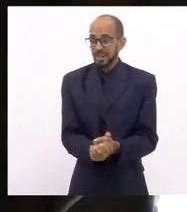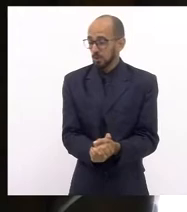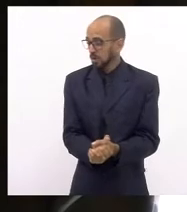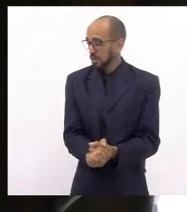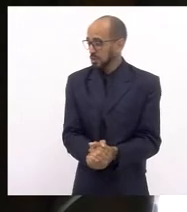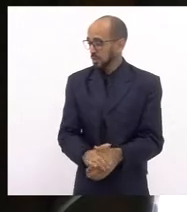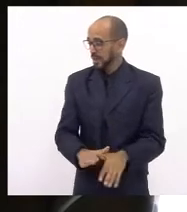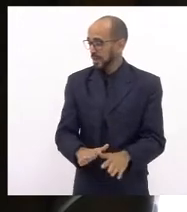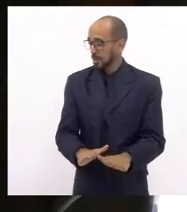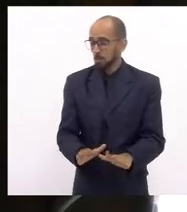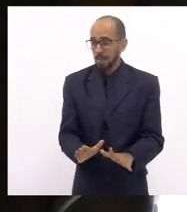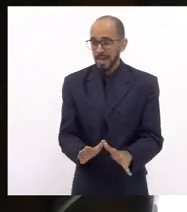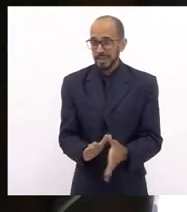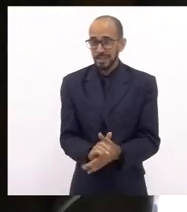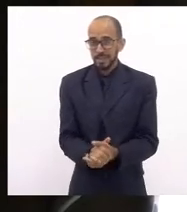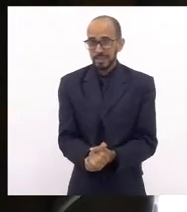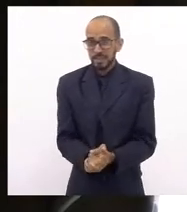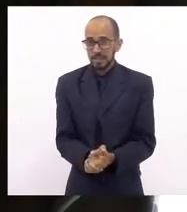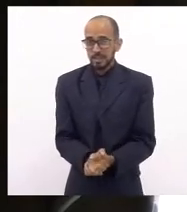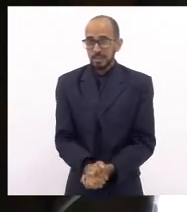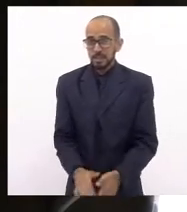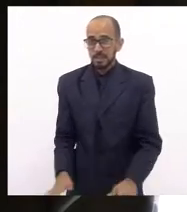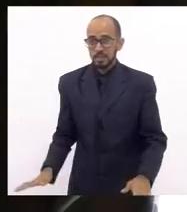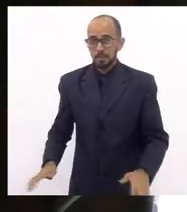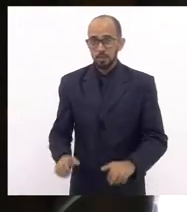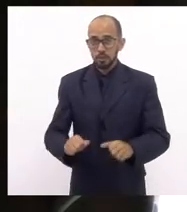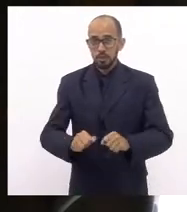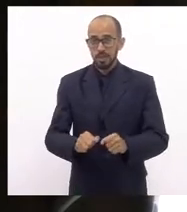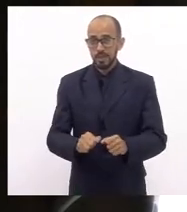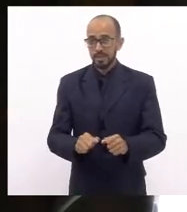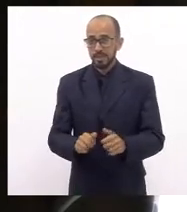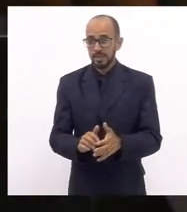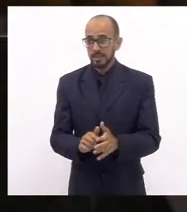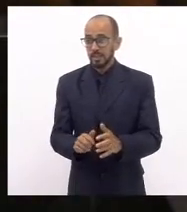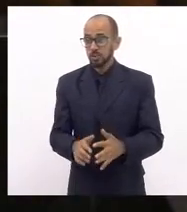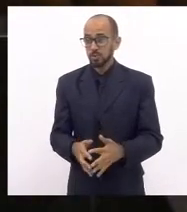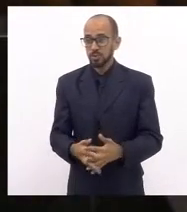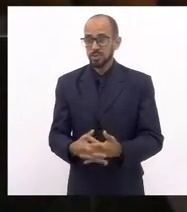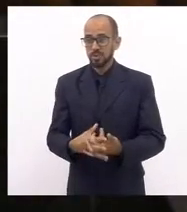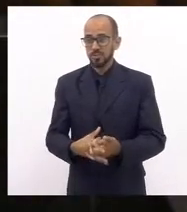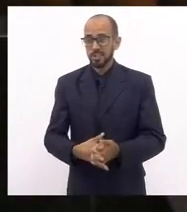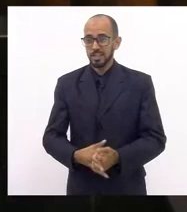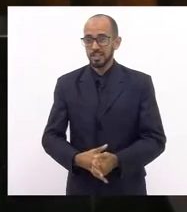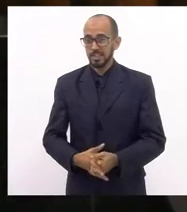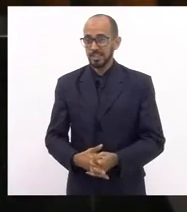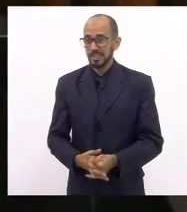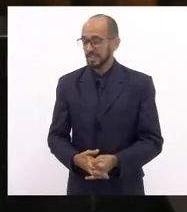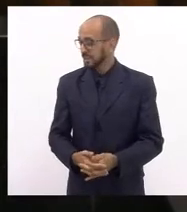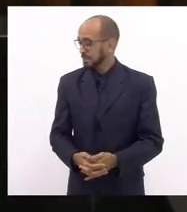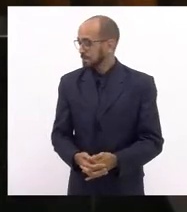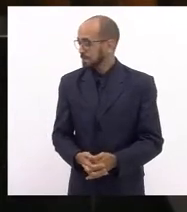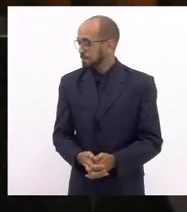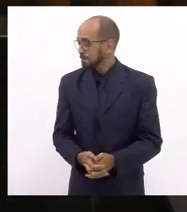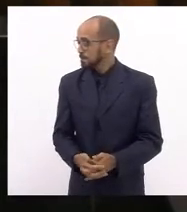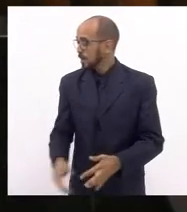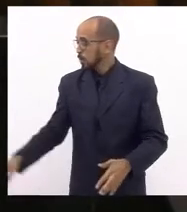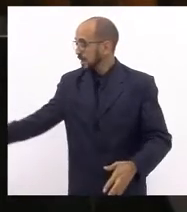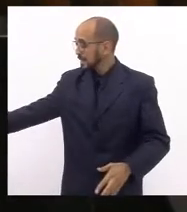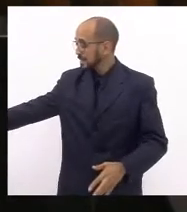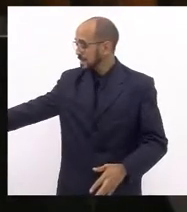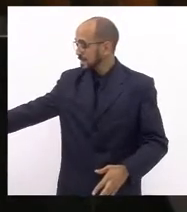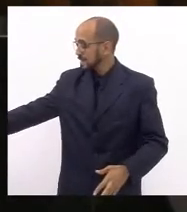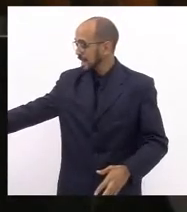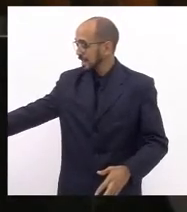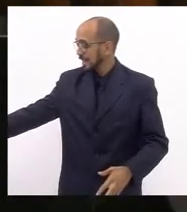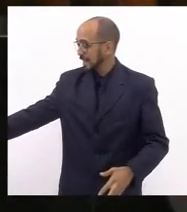senhora pastora Elizabeth, ao senhor doutor Nilson Bruno, os agradecimentos de quem conhece a coisa mais difícil da vida.